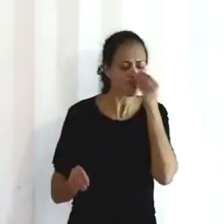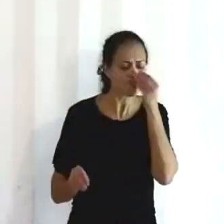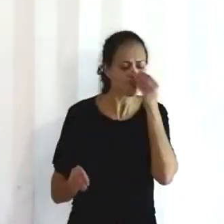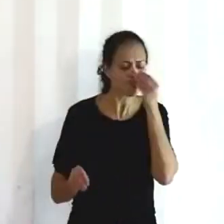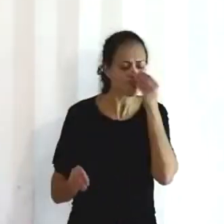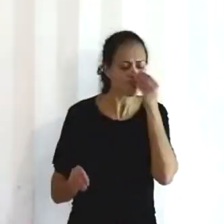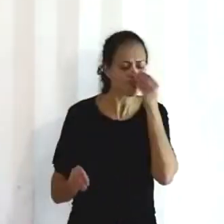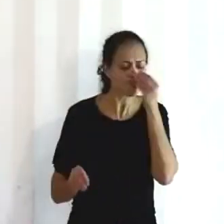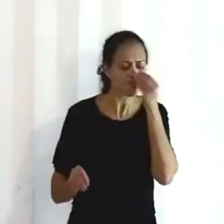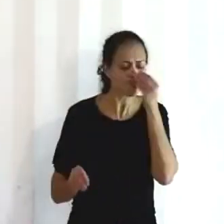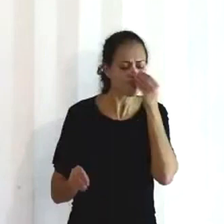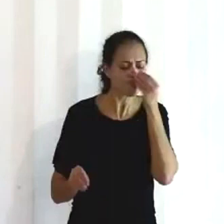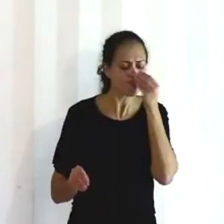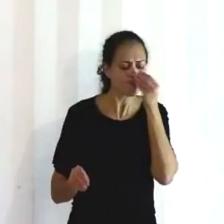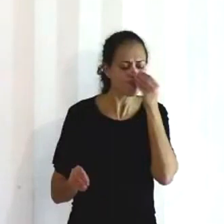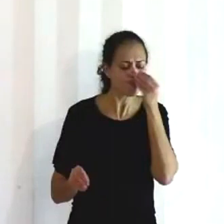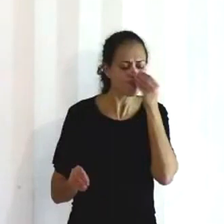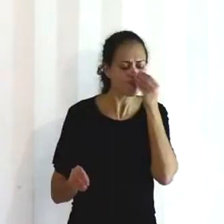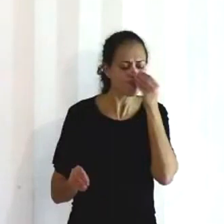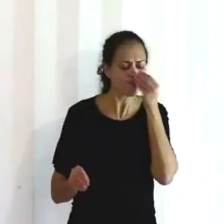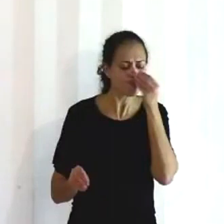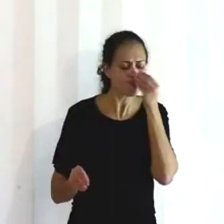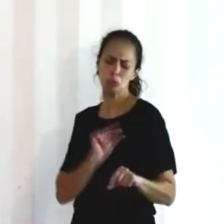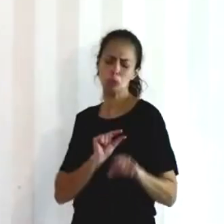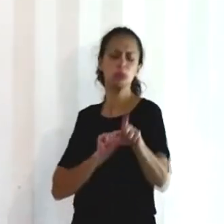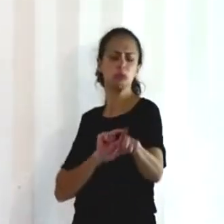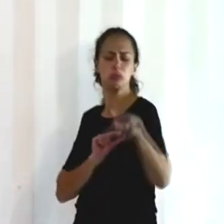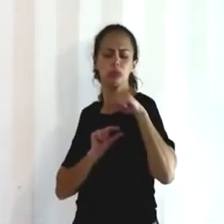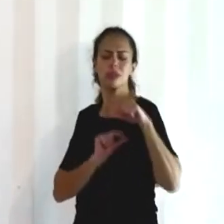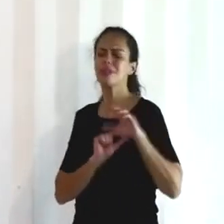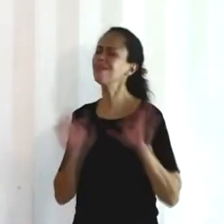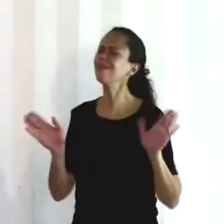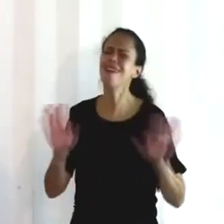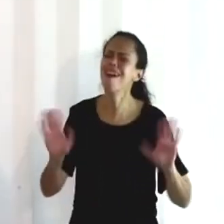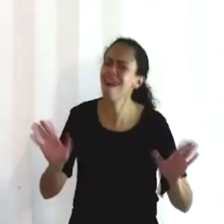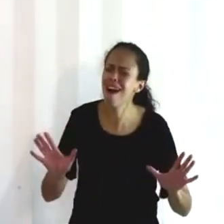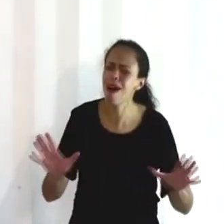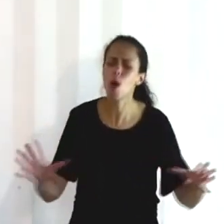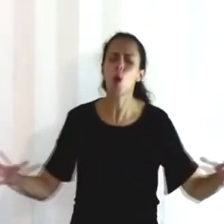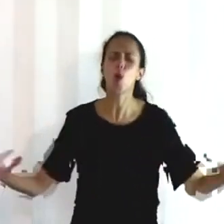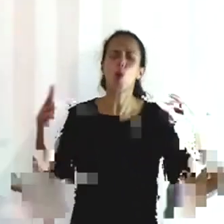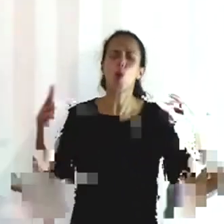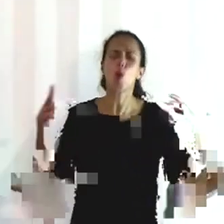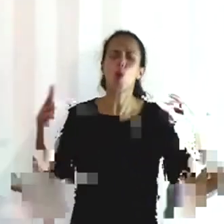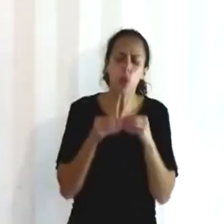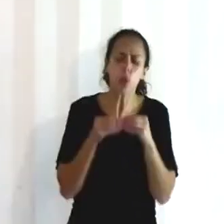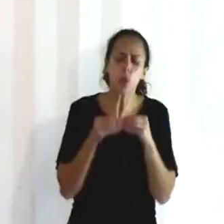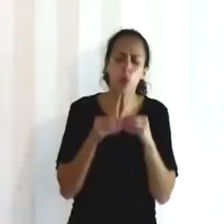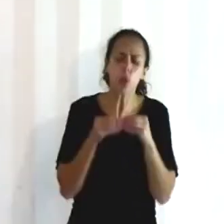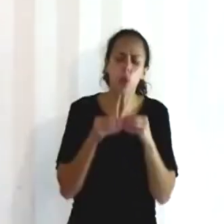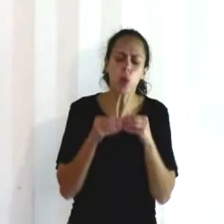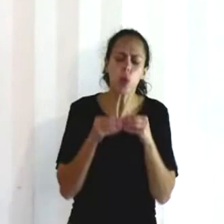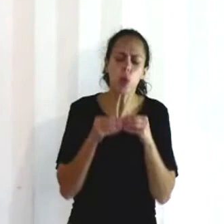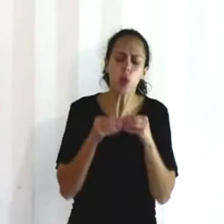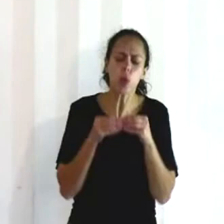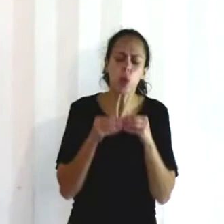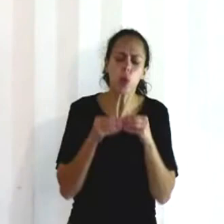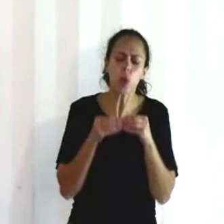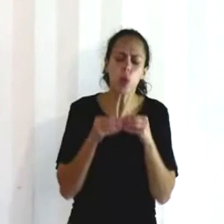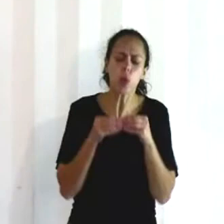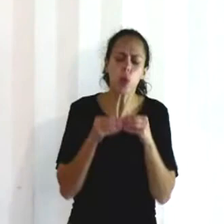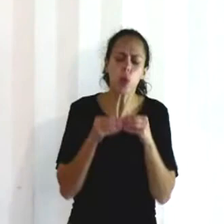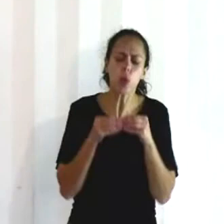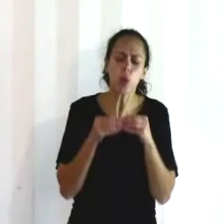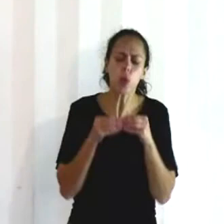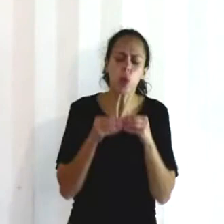muitos pecados não são dignas da nossa presença. Tem misericórdia de nós, Senhor, quando fazemos acepção de pessoas. Tem misericórdia